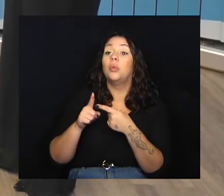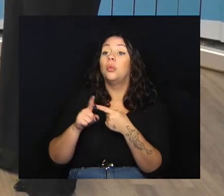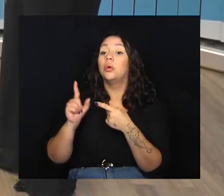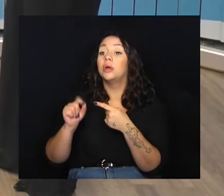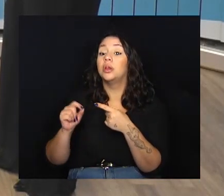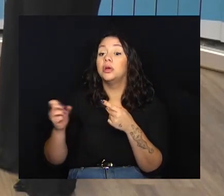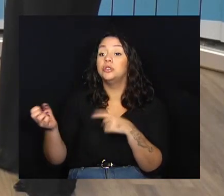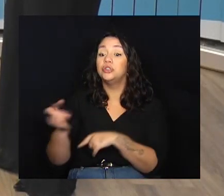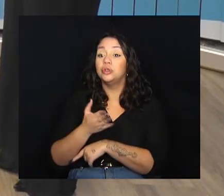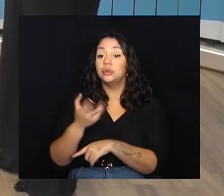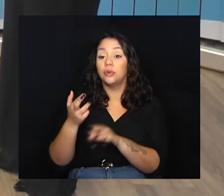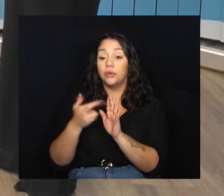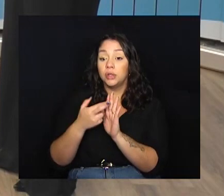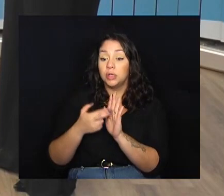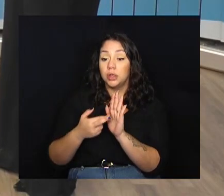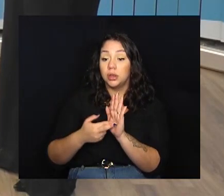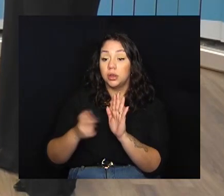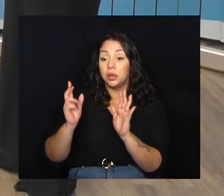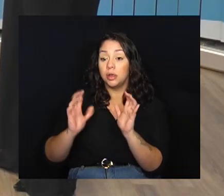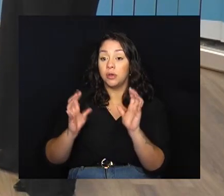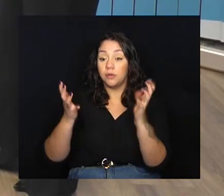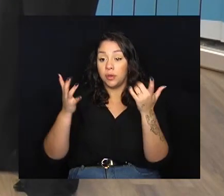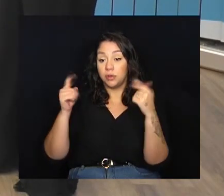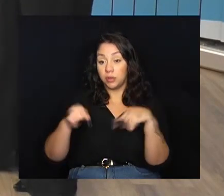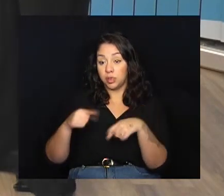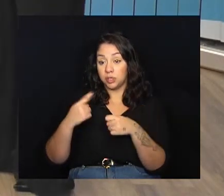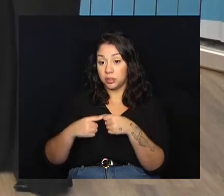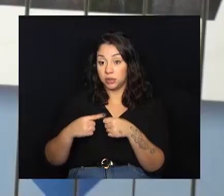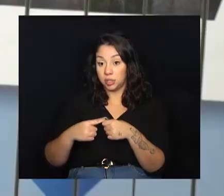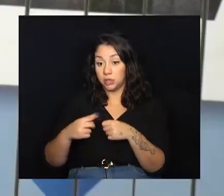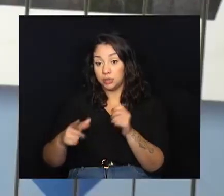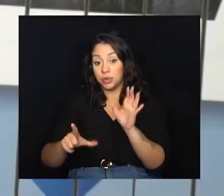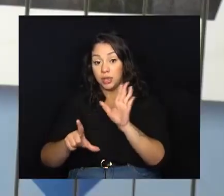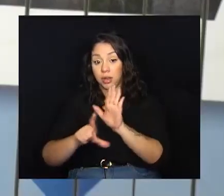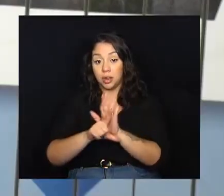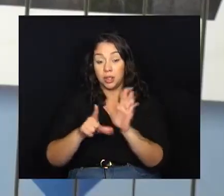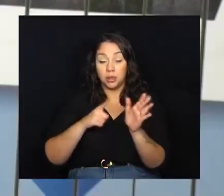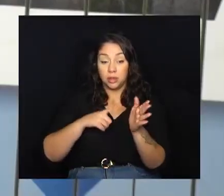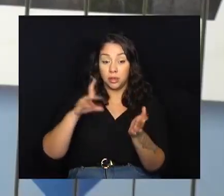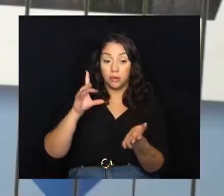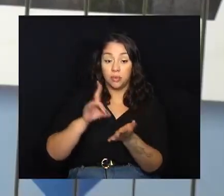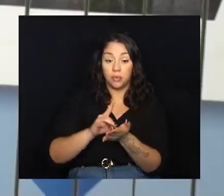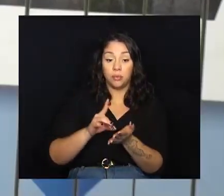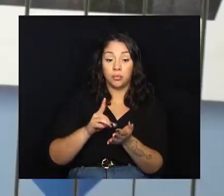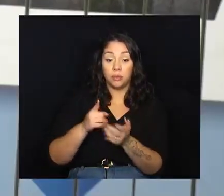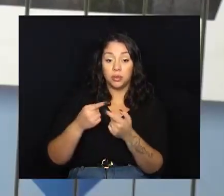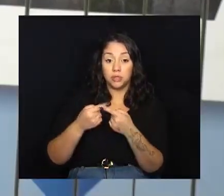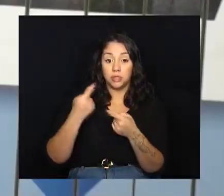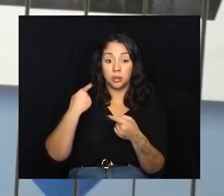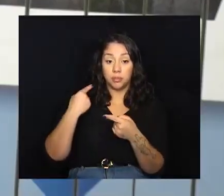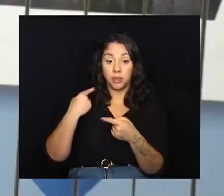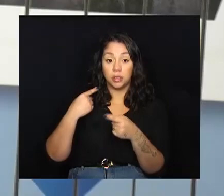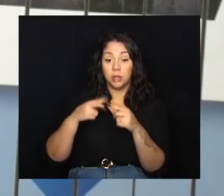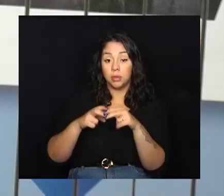novas regras para eventos aqui na nossa cidade a lei foi sancionada na última semana e por isso na